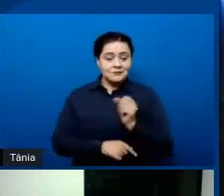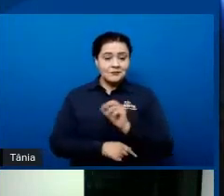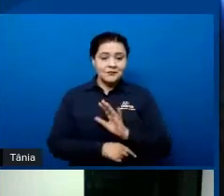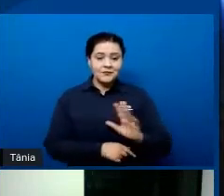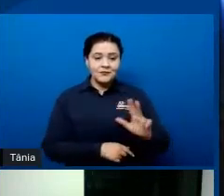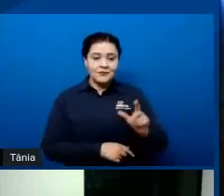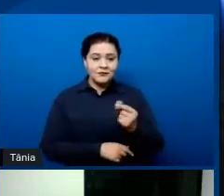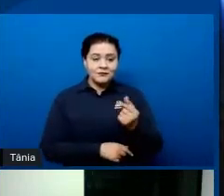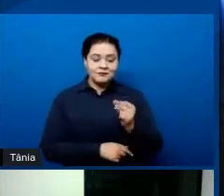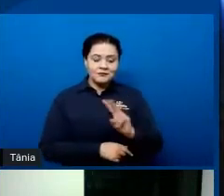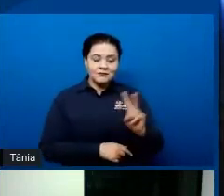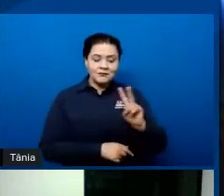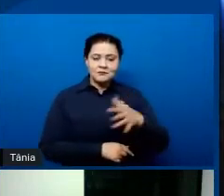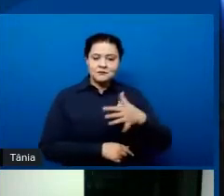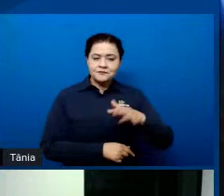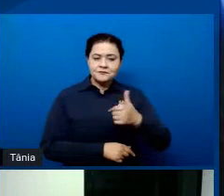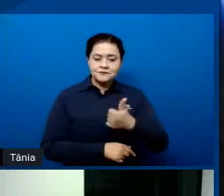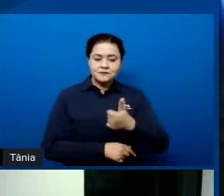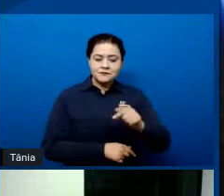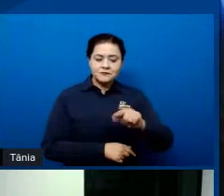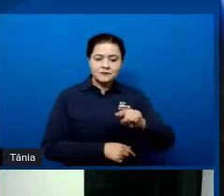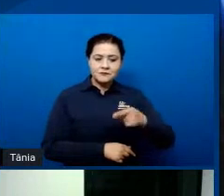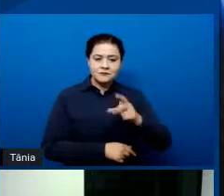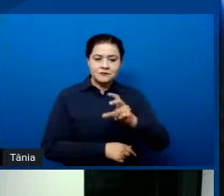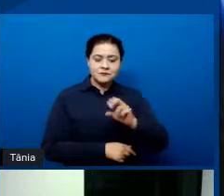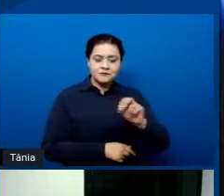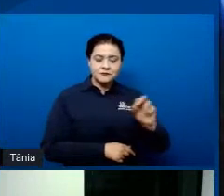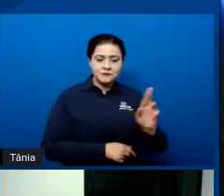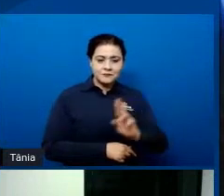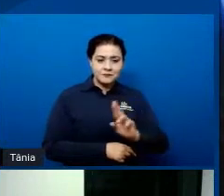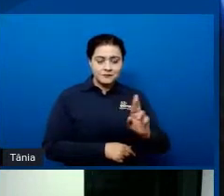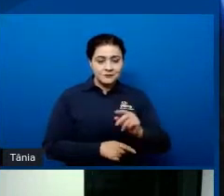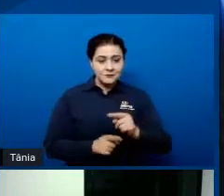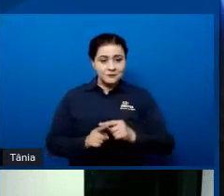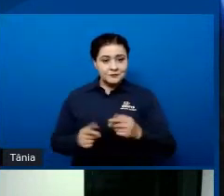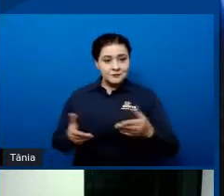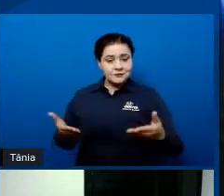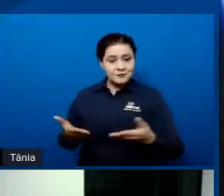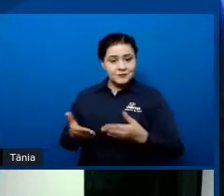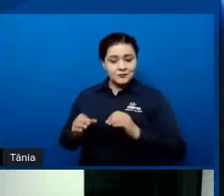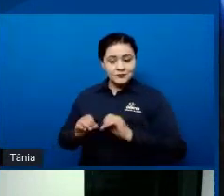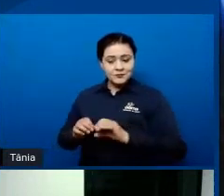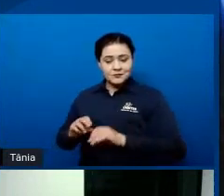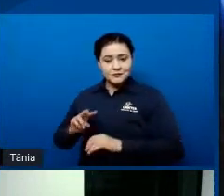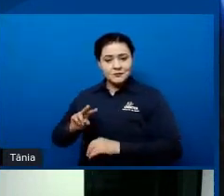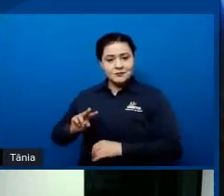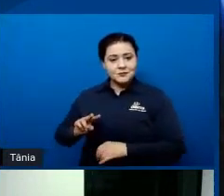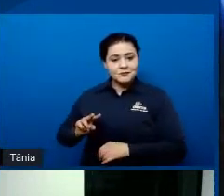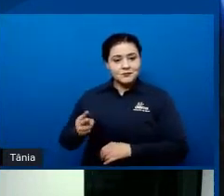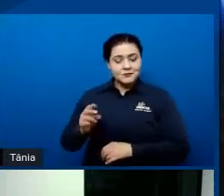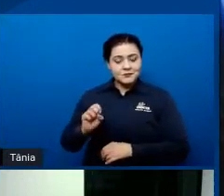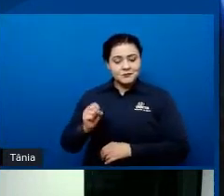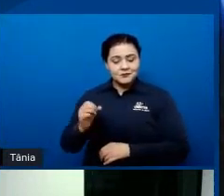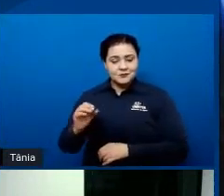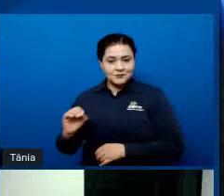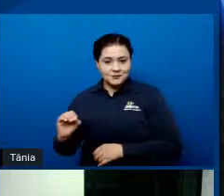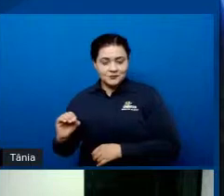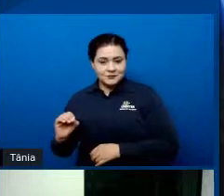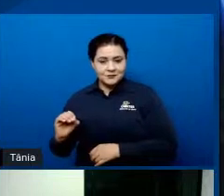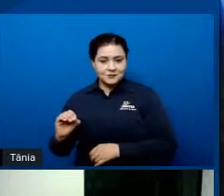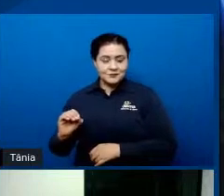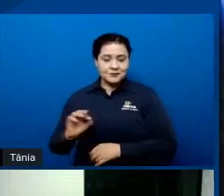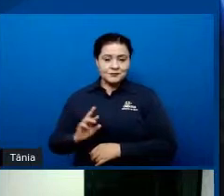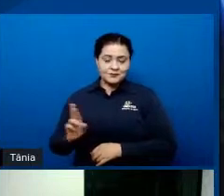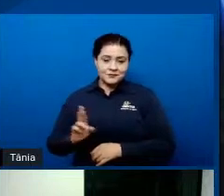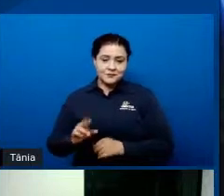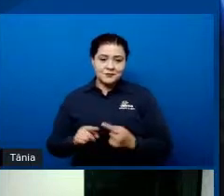em torno de R$17.500, hoje a gente consegue, para a educação, trabalhar com ele a R$2.800. Então, o custo diminuiu bastante, né? Porque